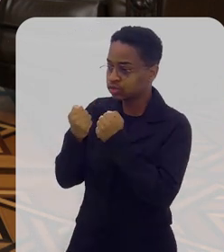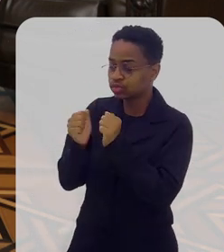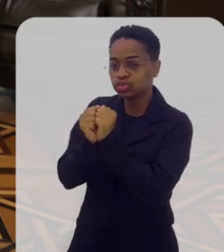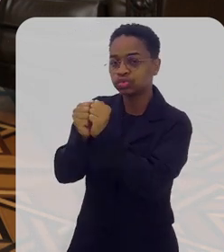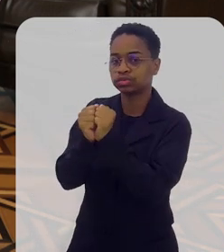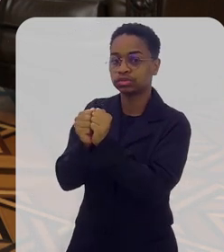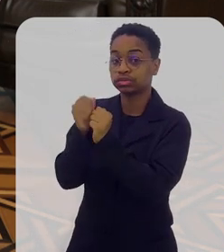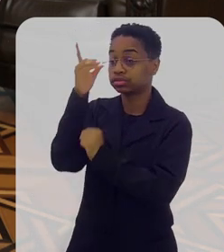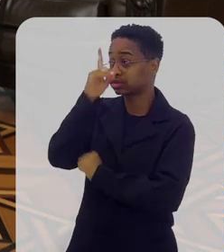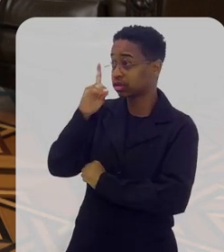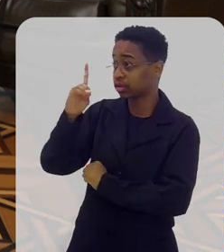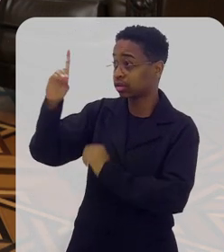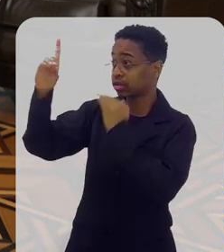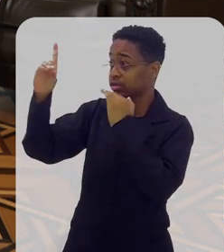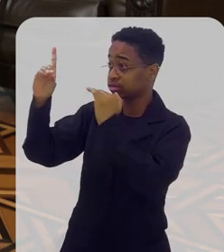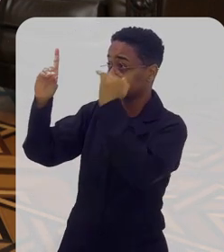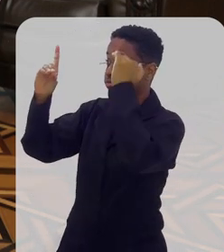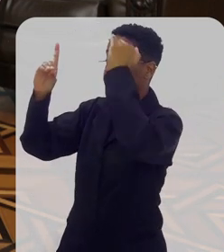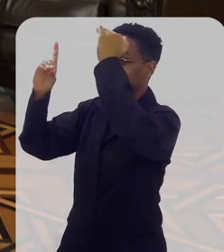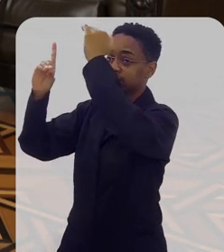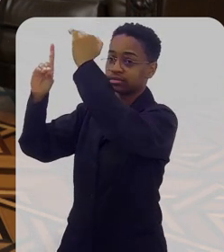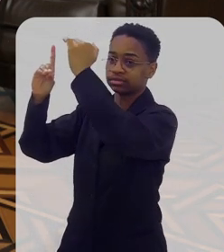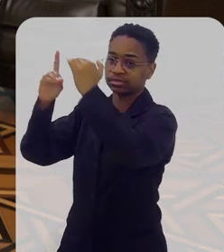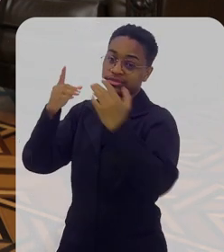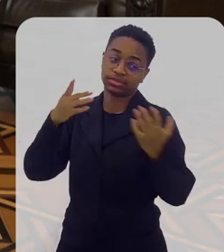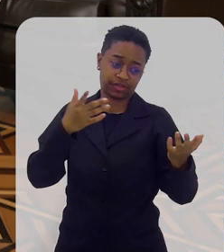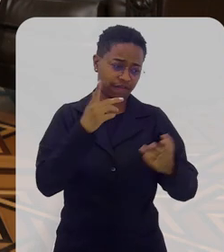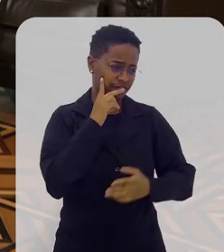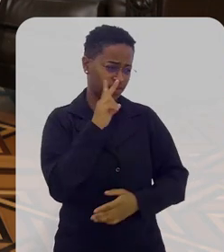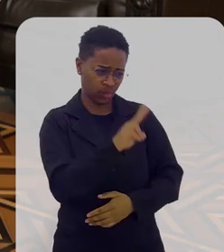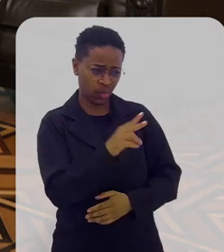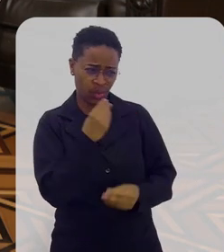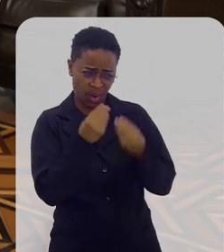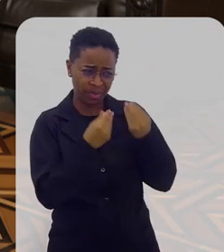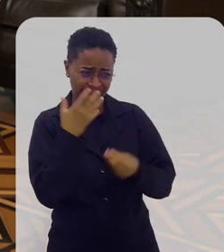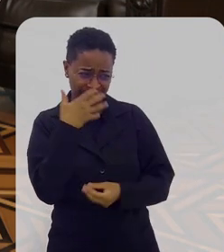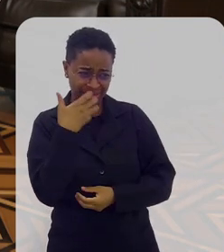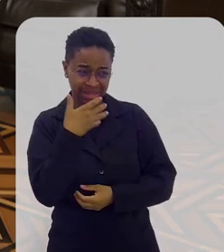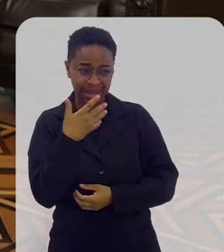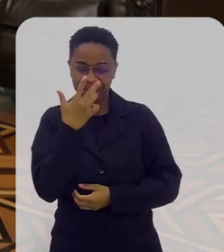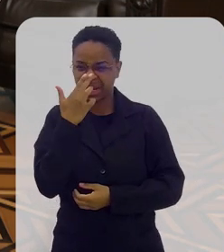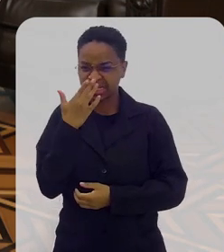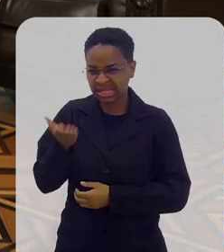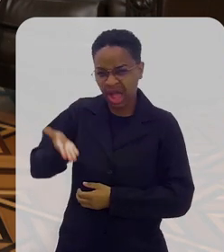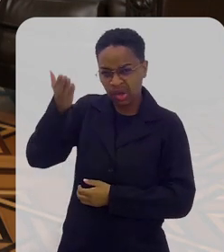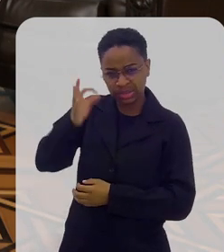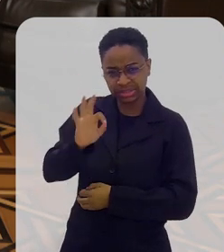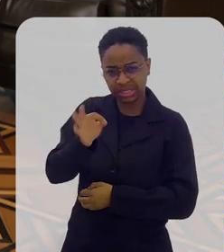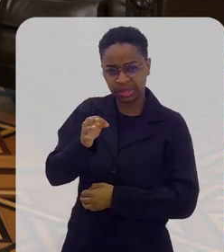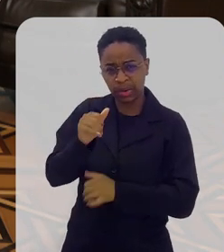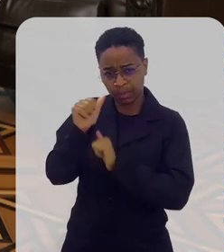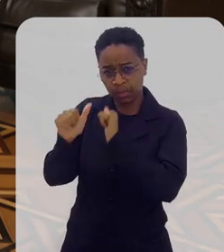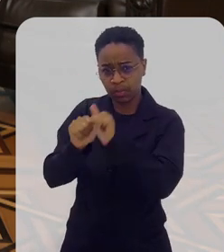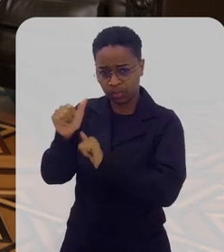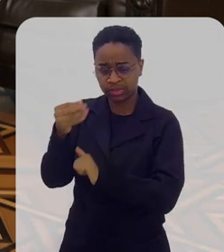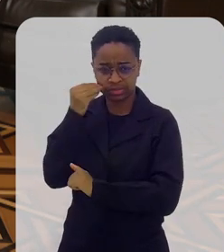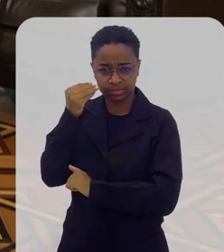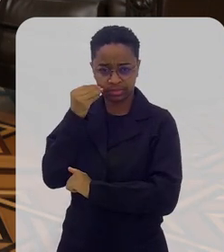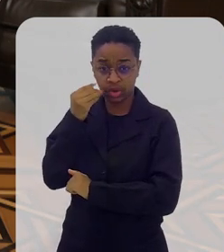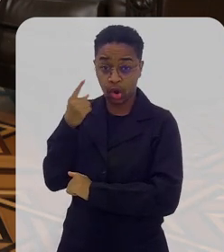Grande. Grande. Tu sentiu uma dificuldade? Tá fazendo pra cima, né? Pega então o seu tom que você tá.